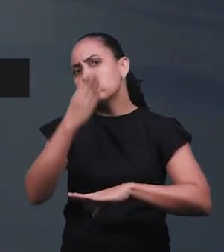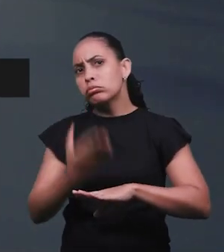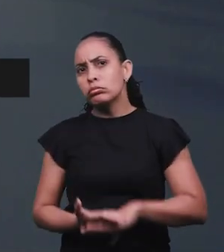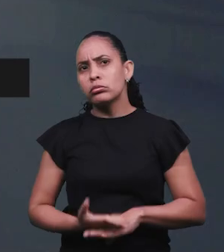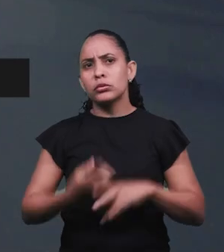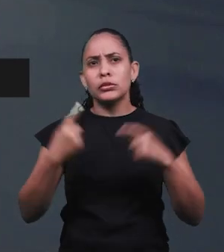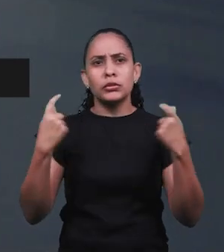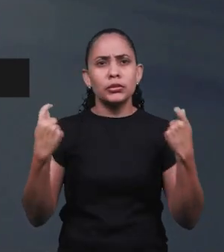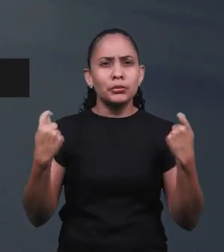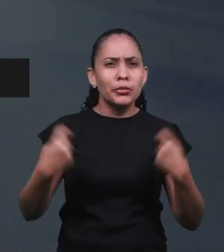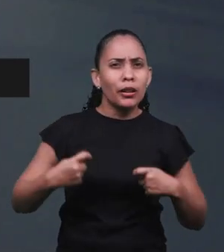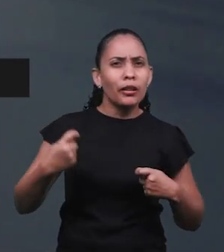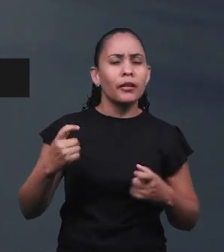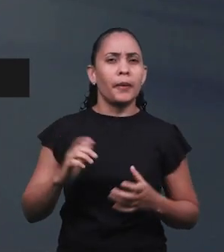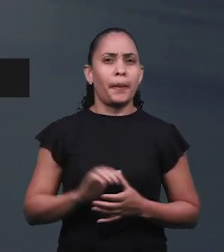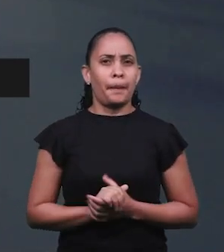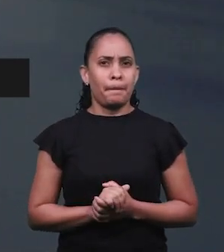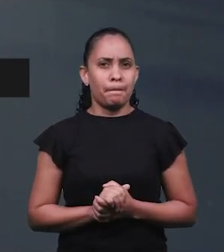ser